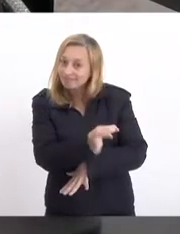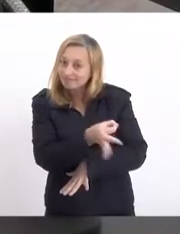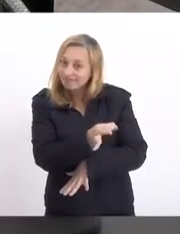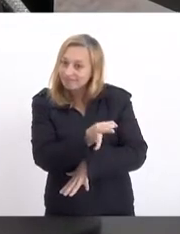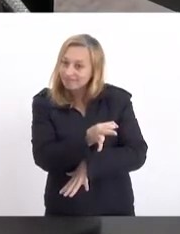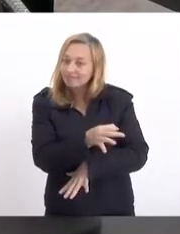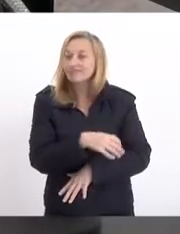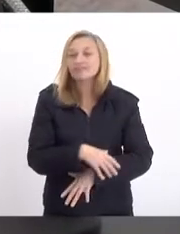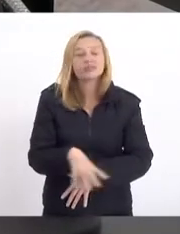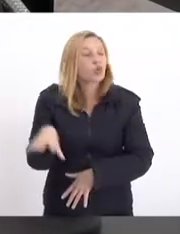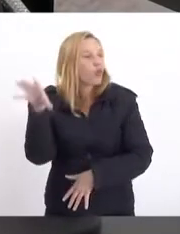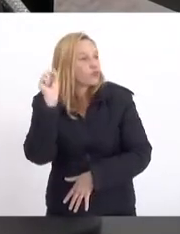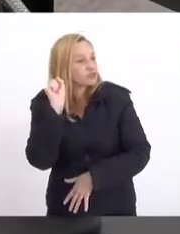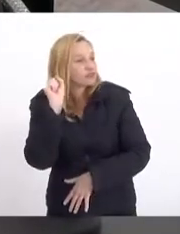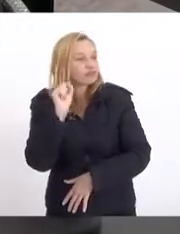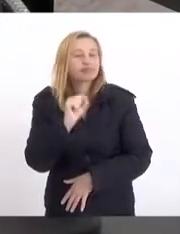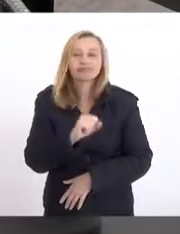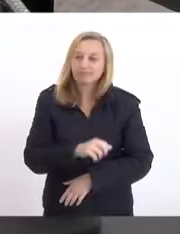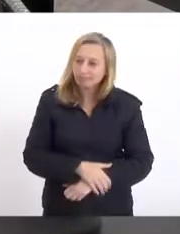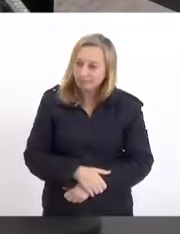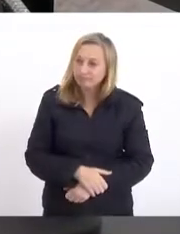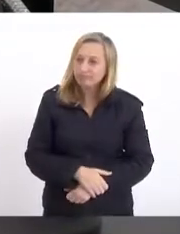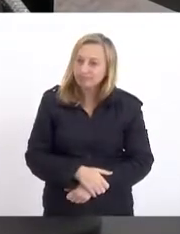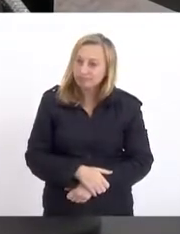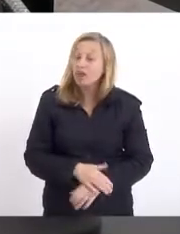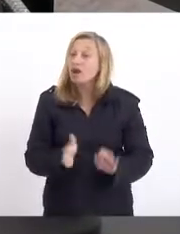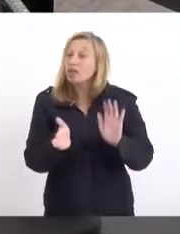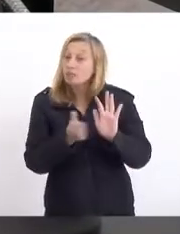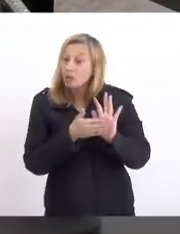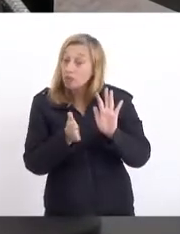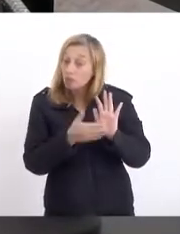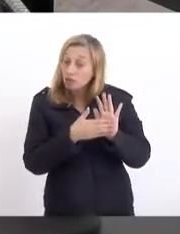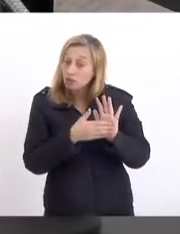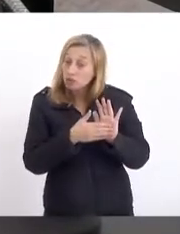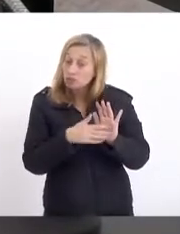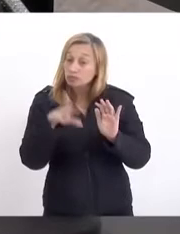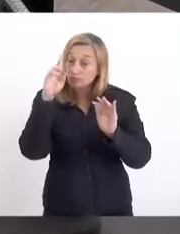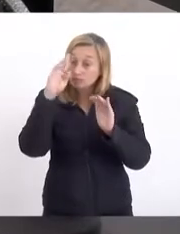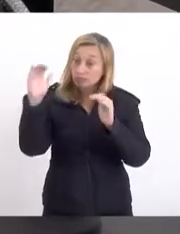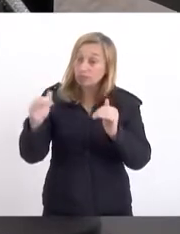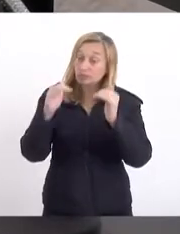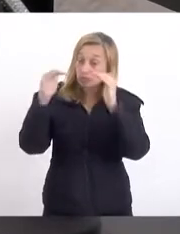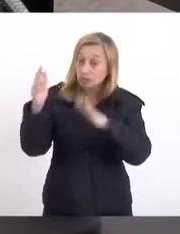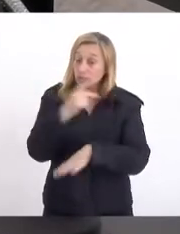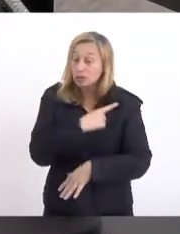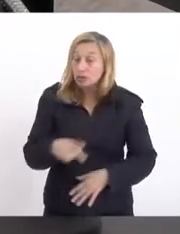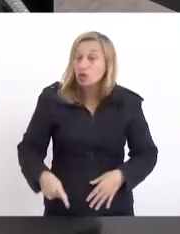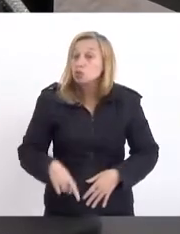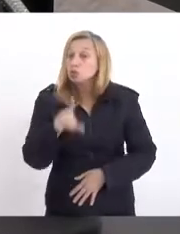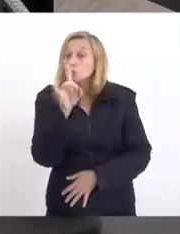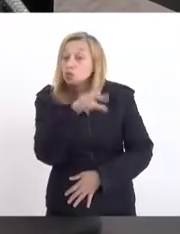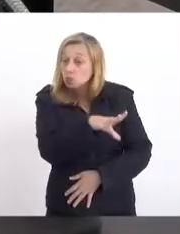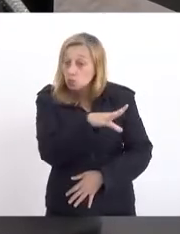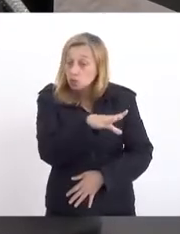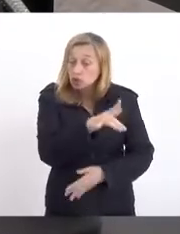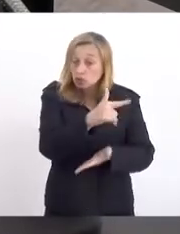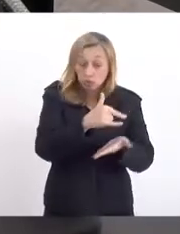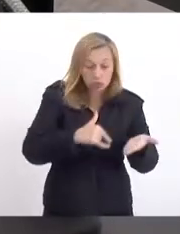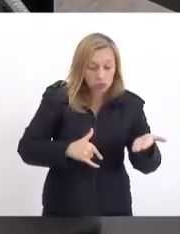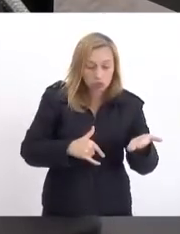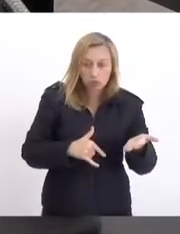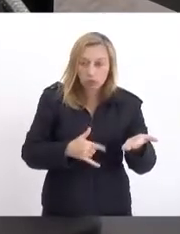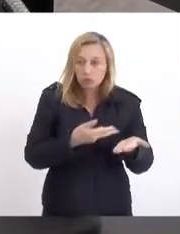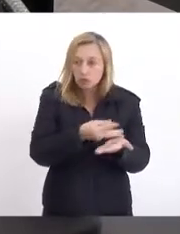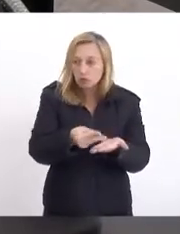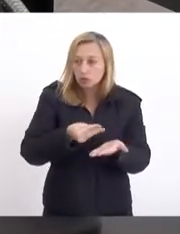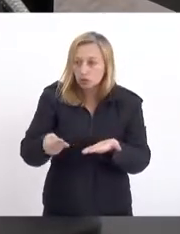exatamente ouvir o que foi proposto por Vossa Excelência no último item do documento distribuído,